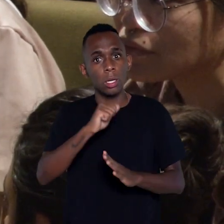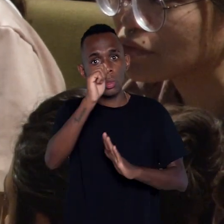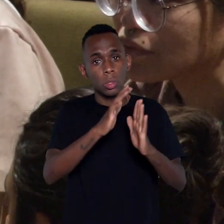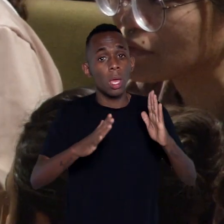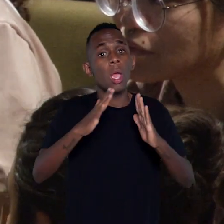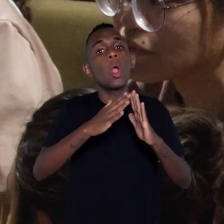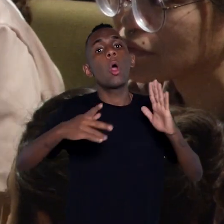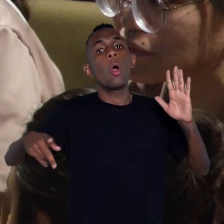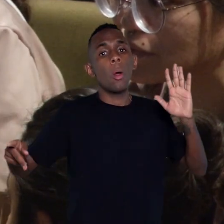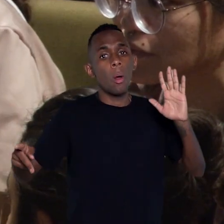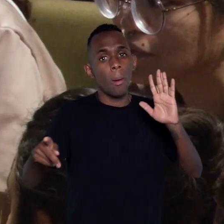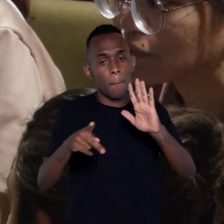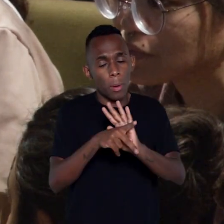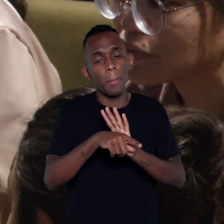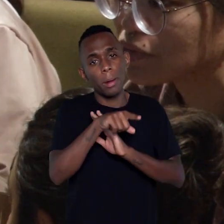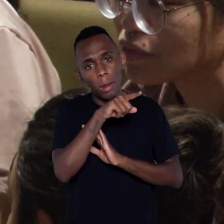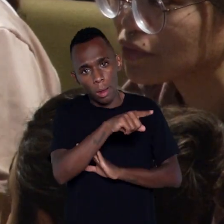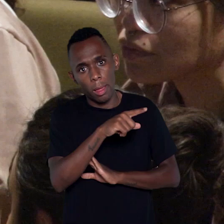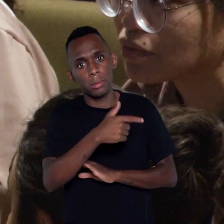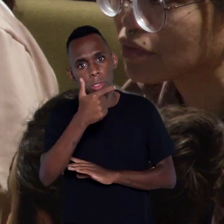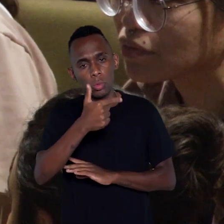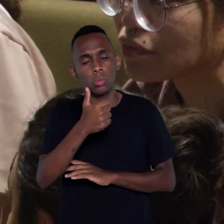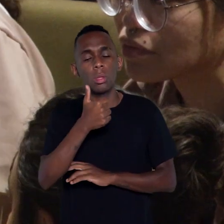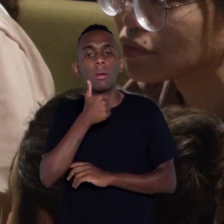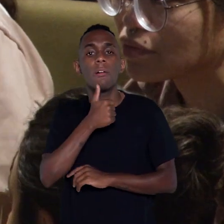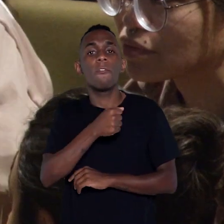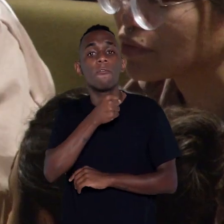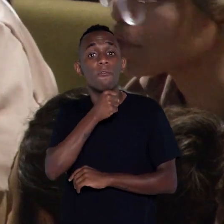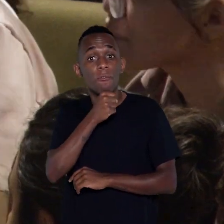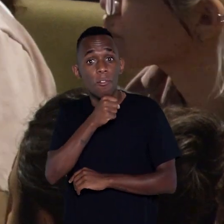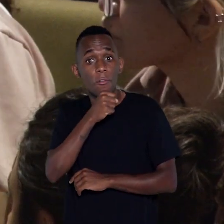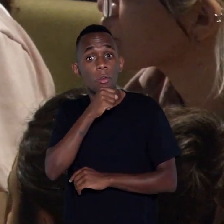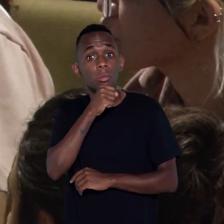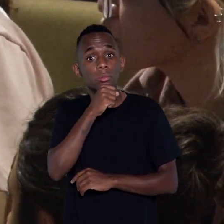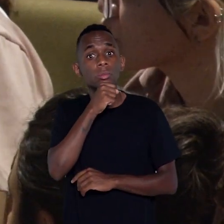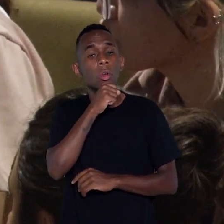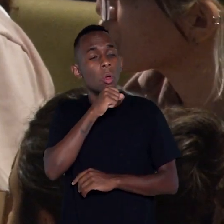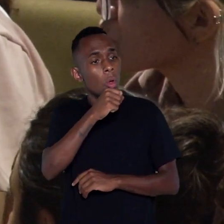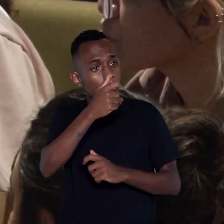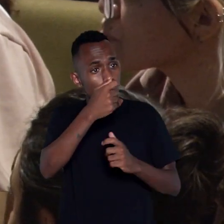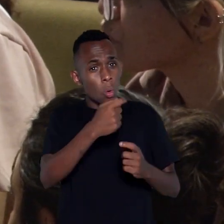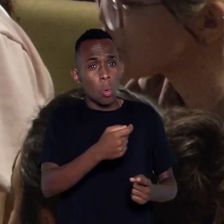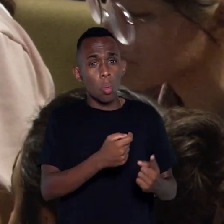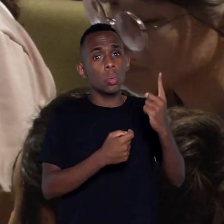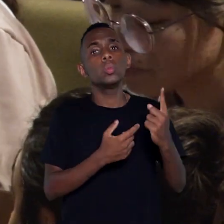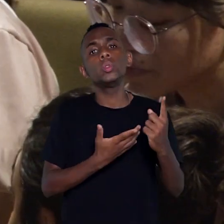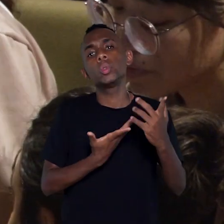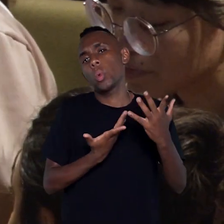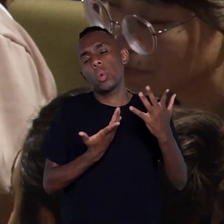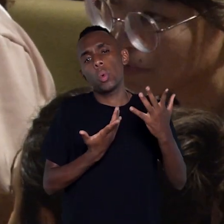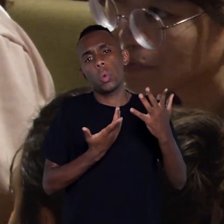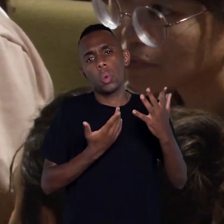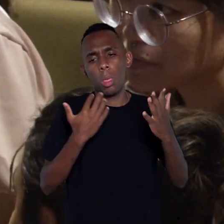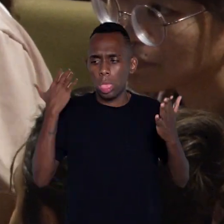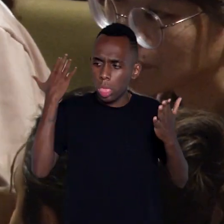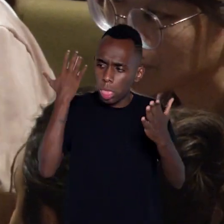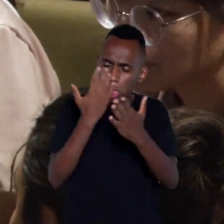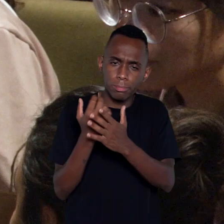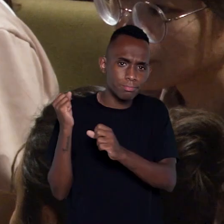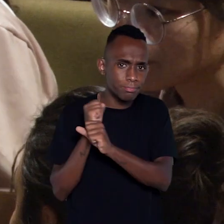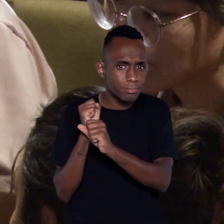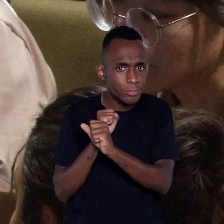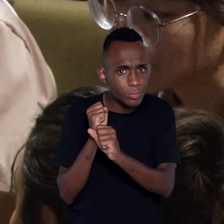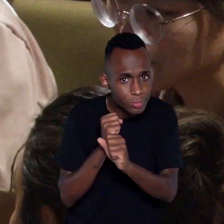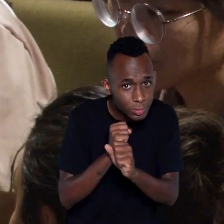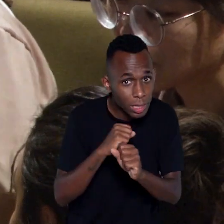terreiro de mina, na casa da minha bisa Ana, que também foi o único terreiro da região por muitos anos. E que